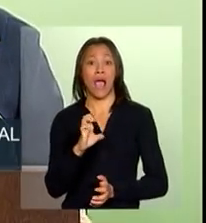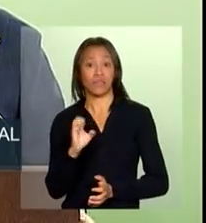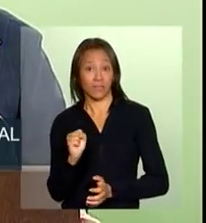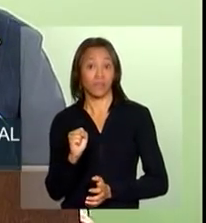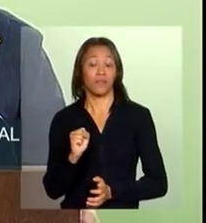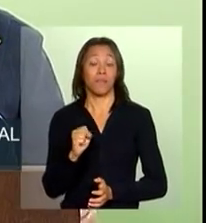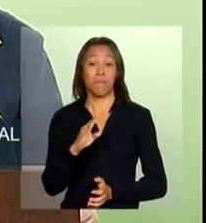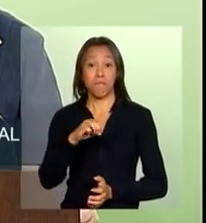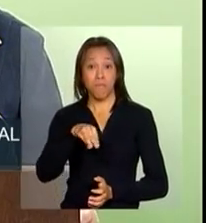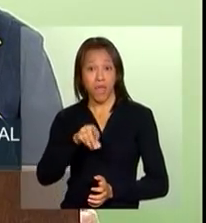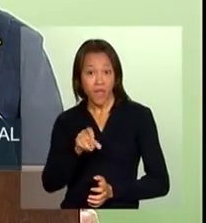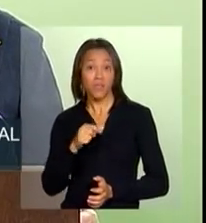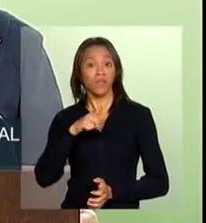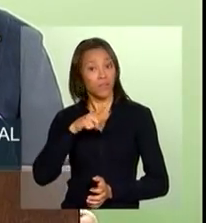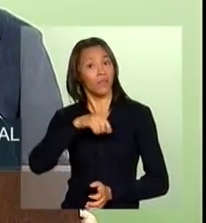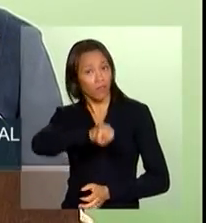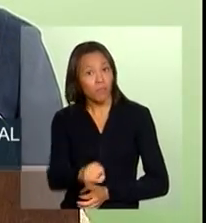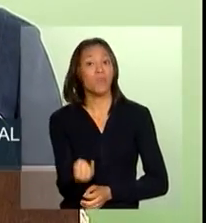oportunidades.